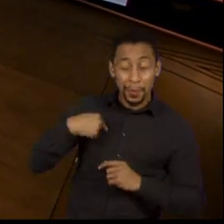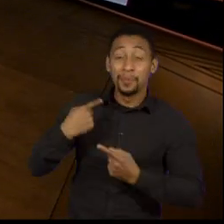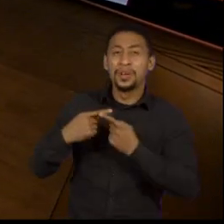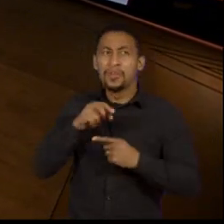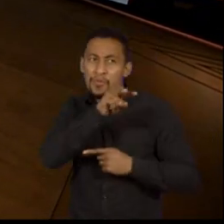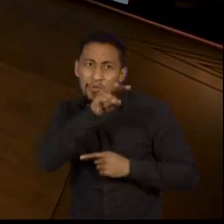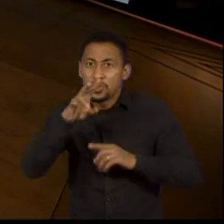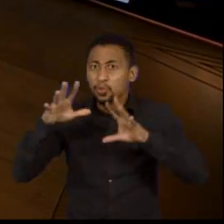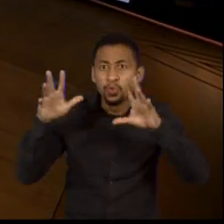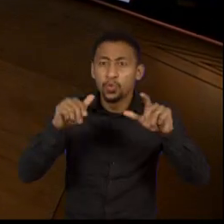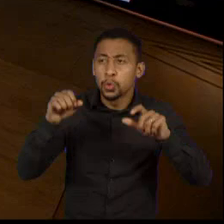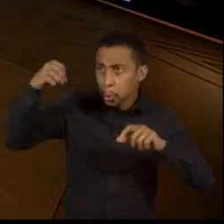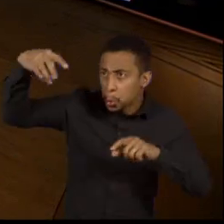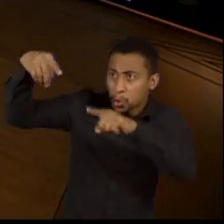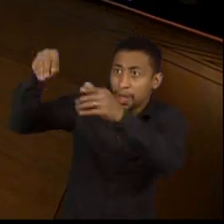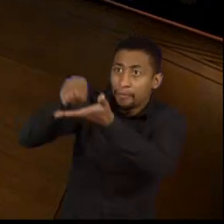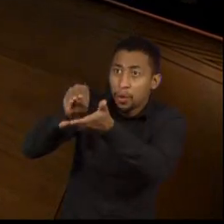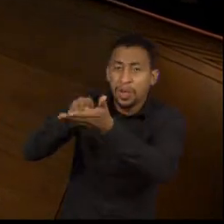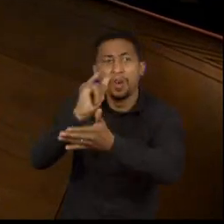queimou, enfim,